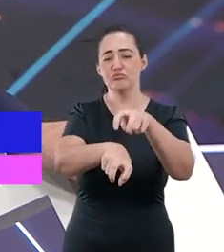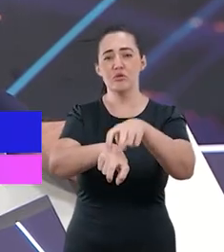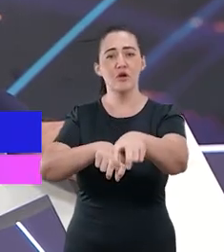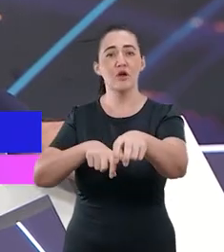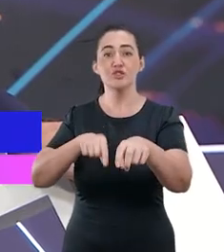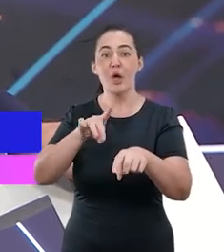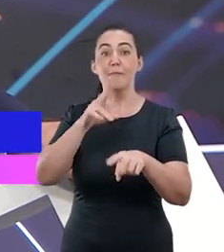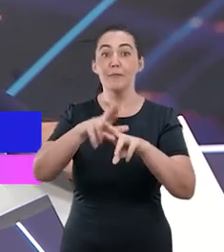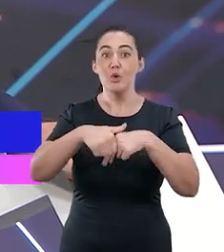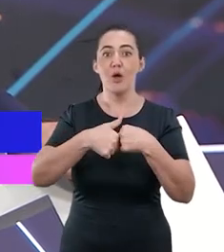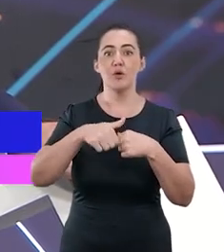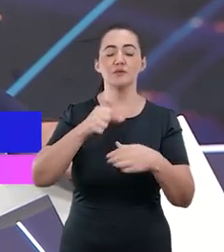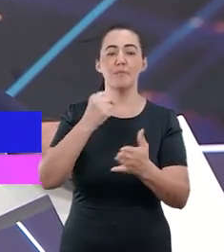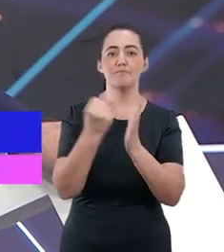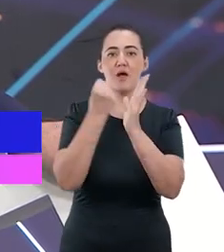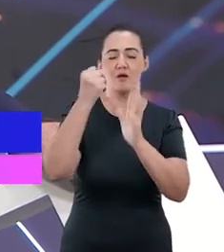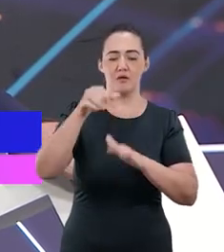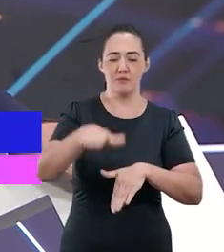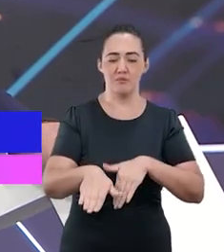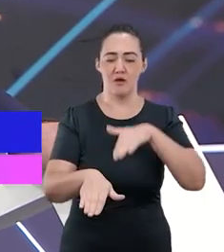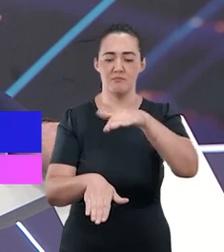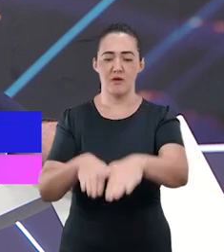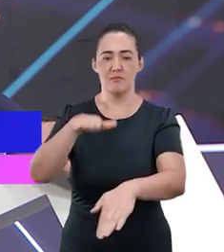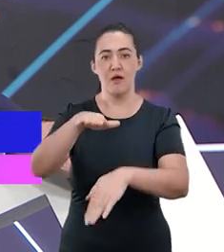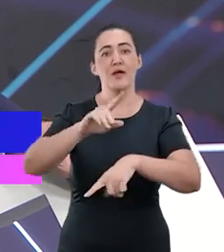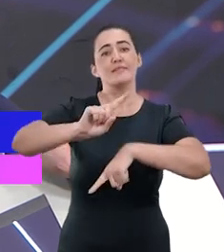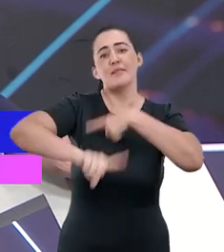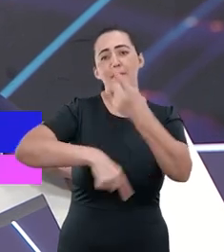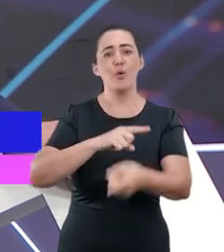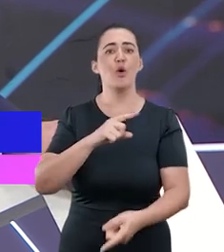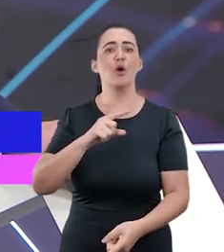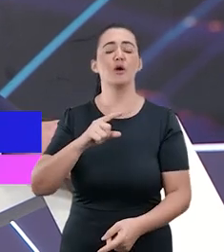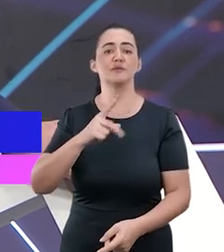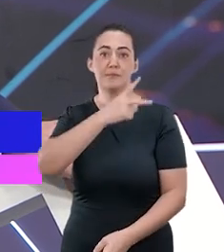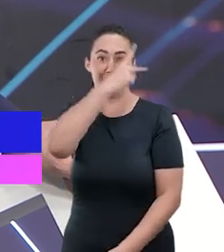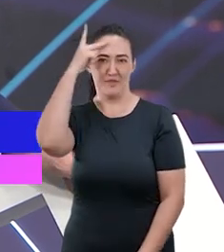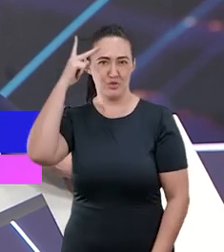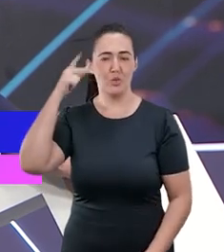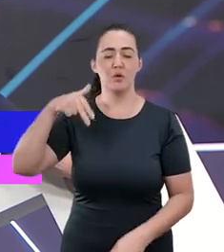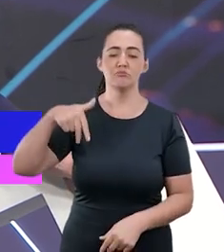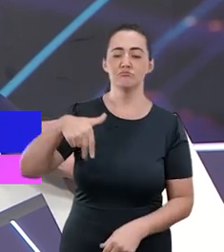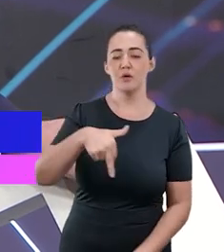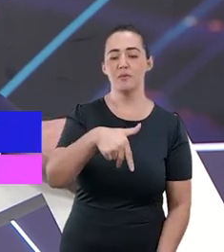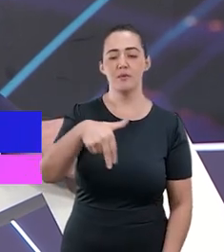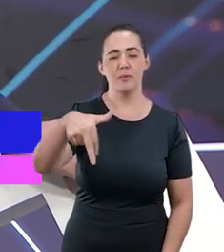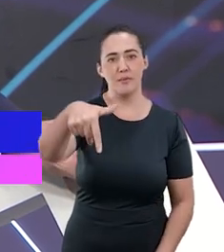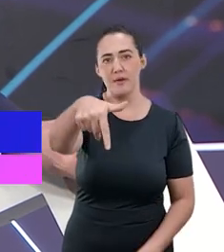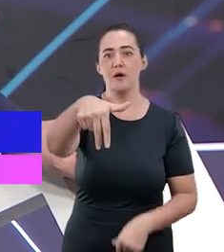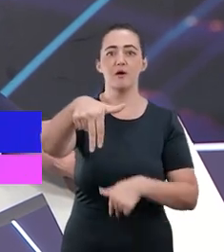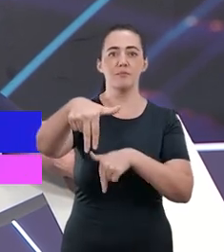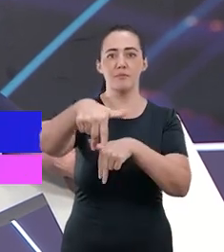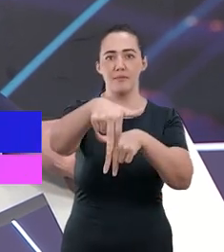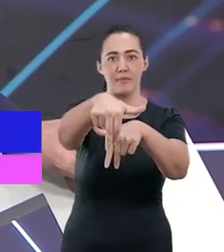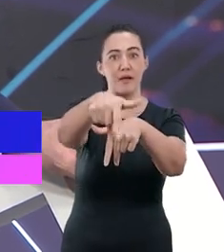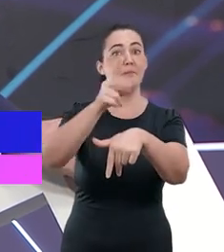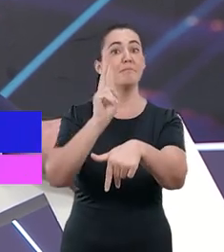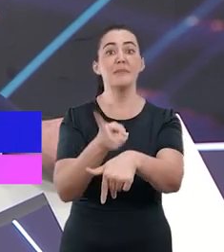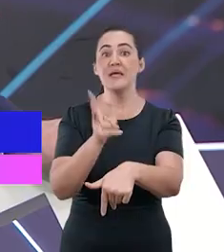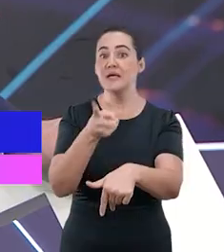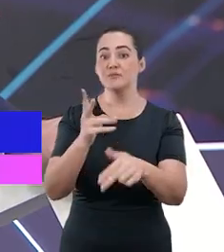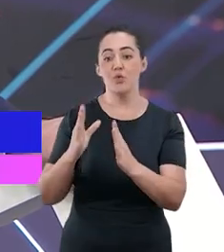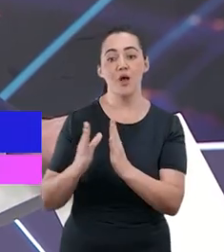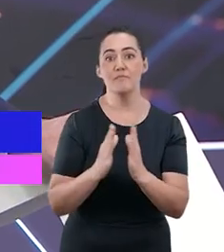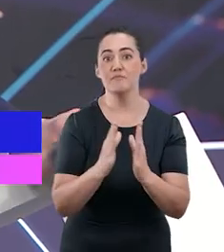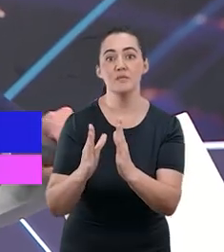depois foi melhorando, veio o asfalto, os carros, e todos seguiam aquela